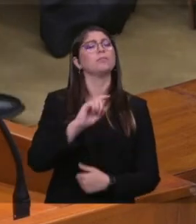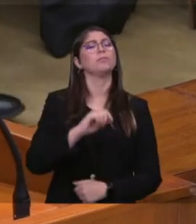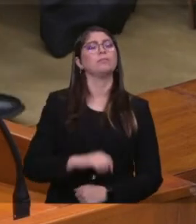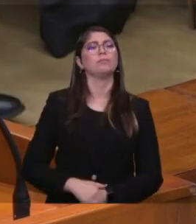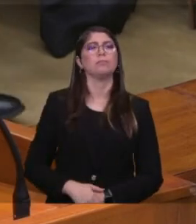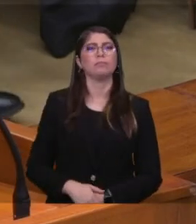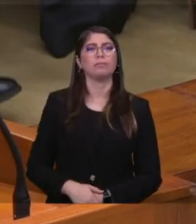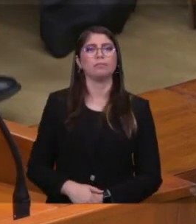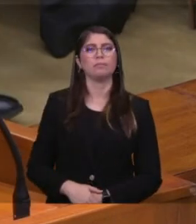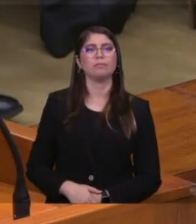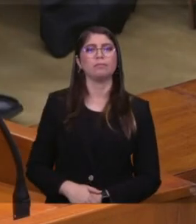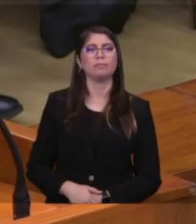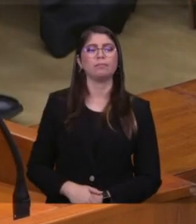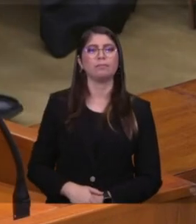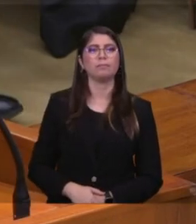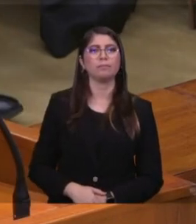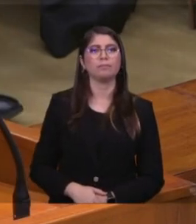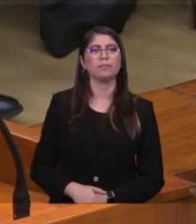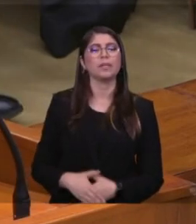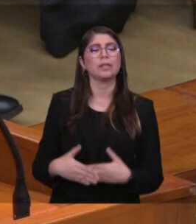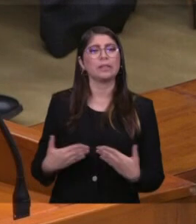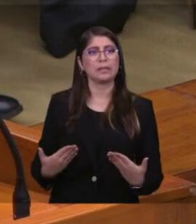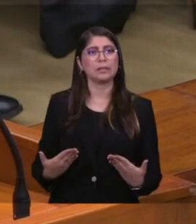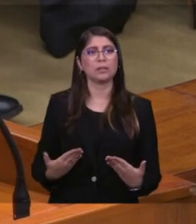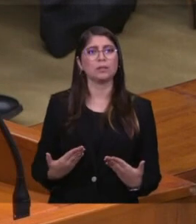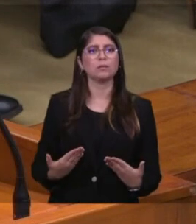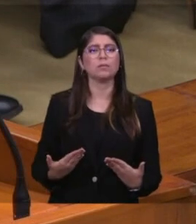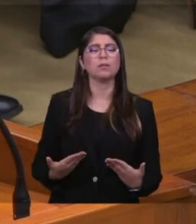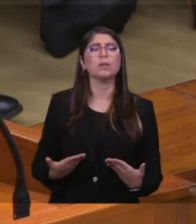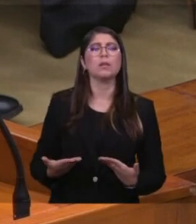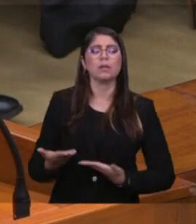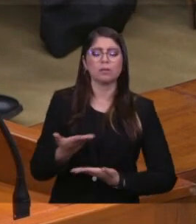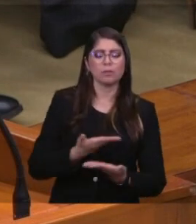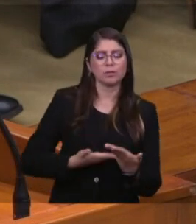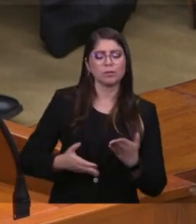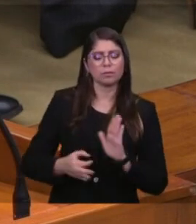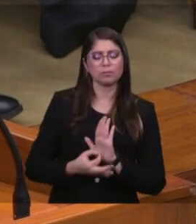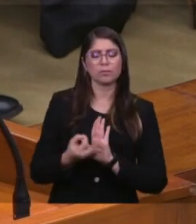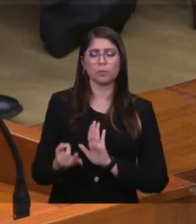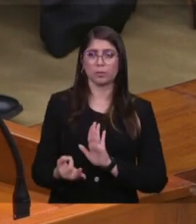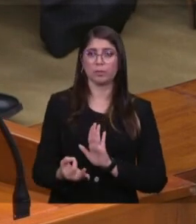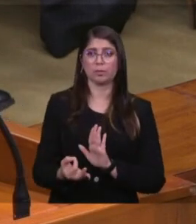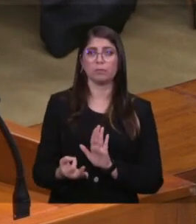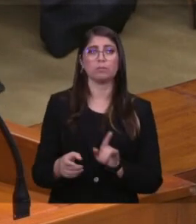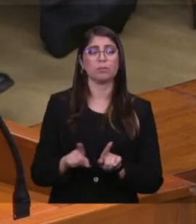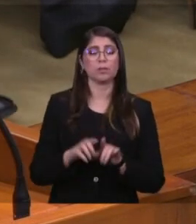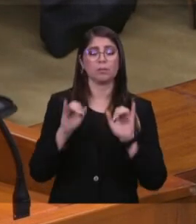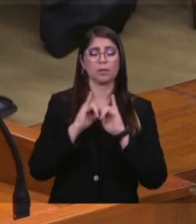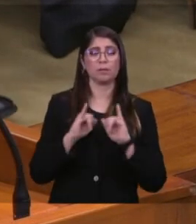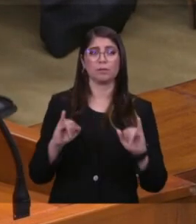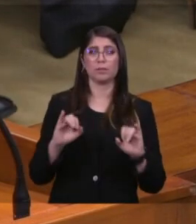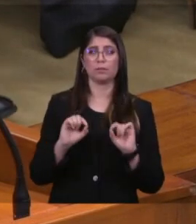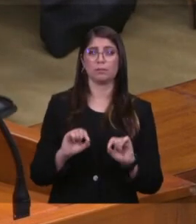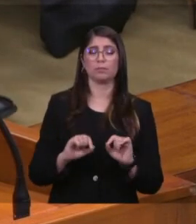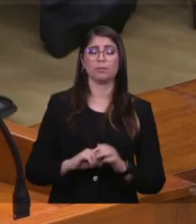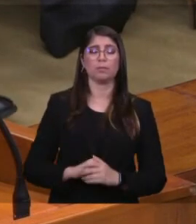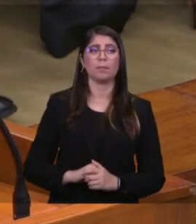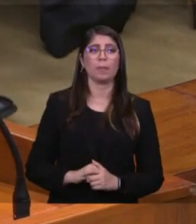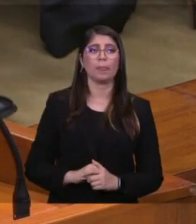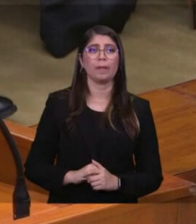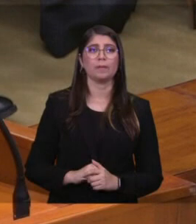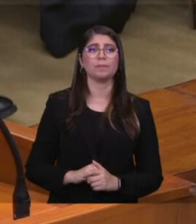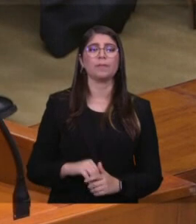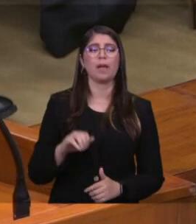Portanto, excelências, essa contribuição que nós gostaríamos de dar, dizer ainda a vossas excelências que